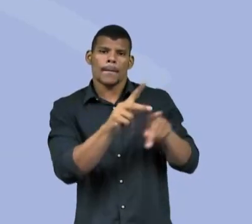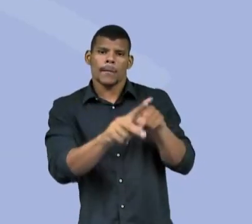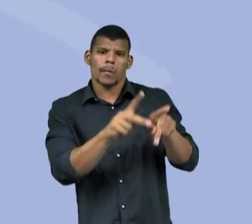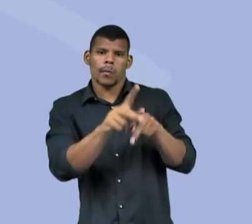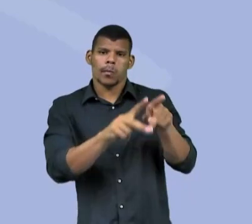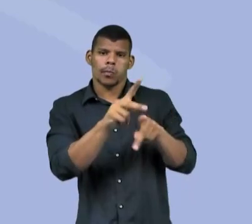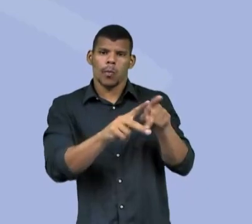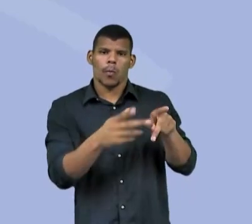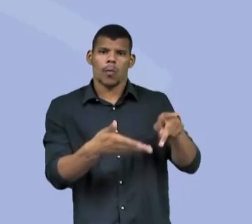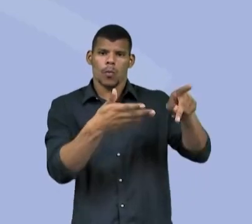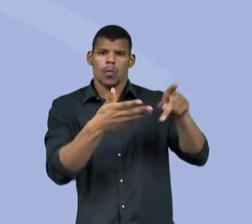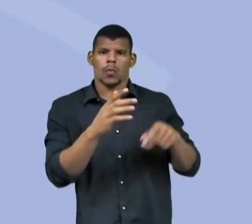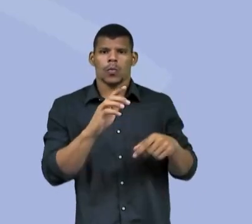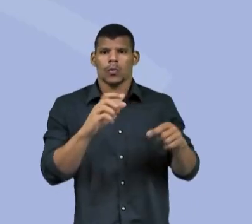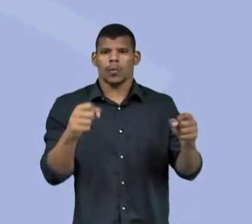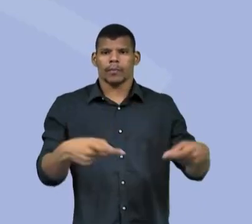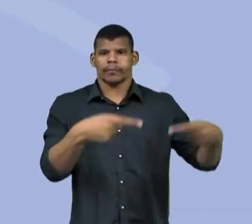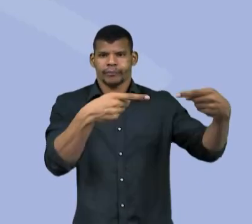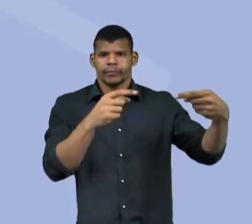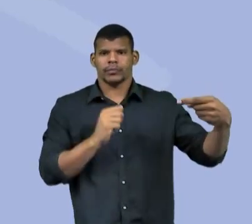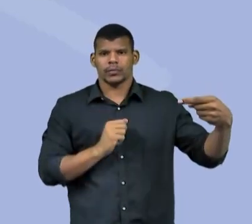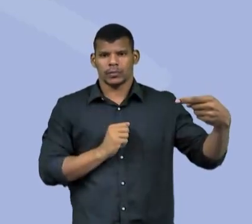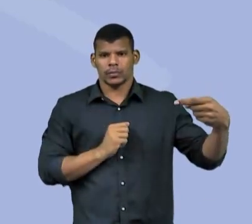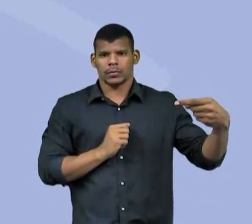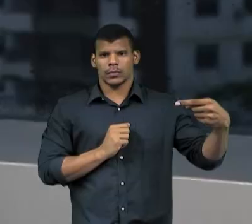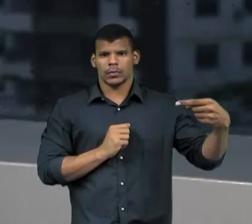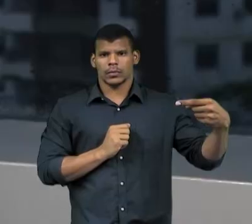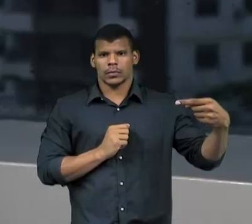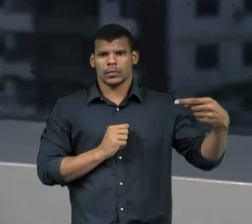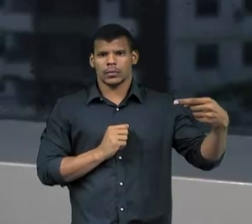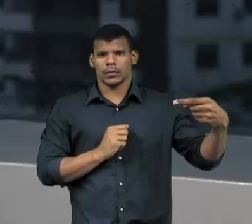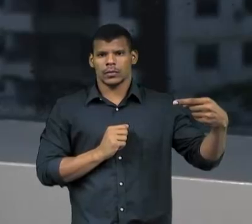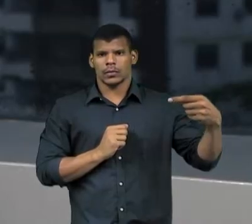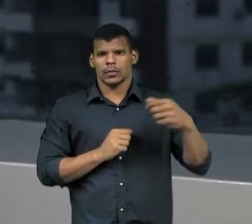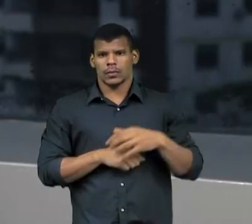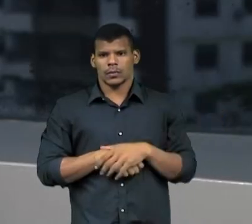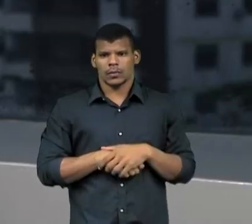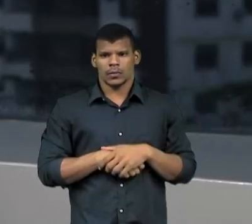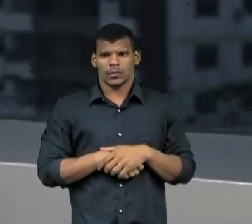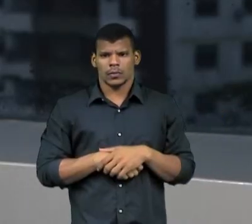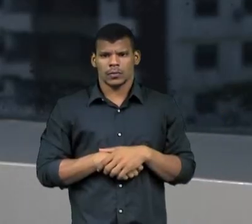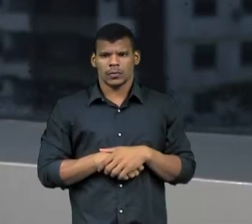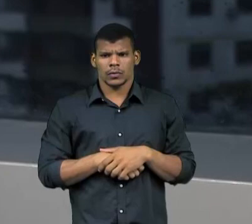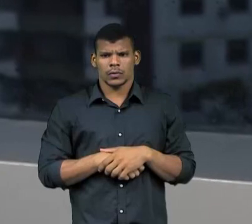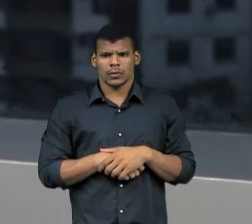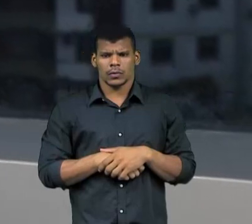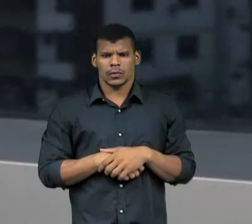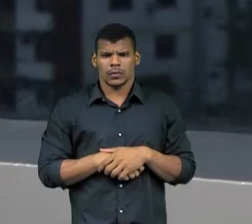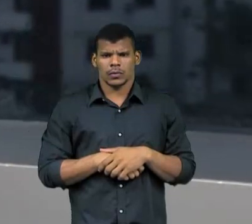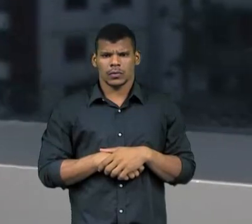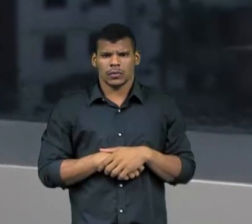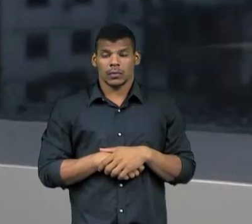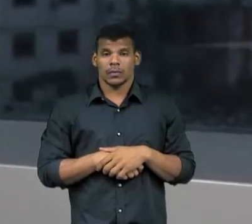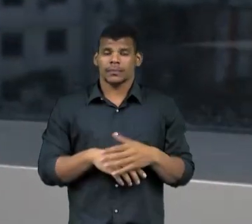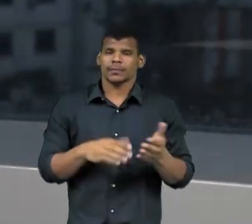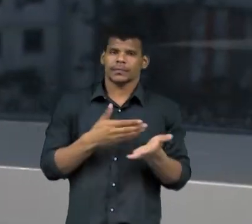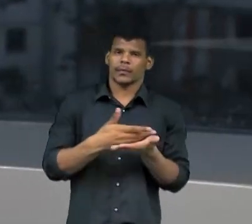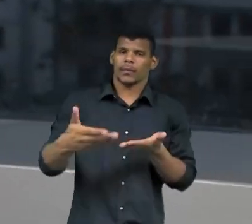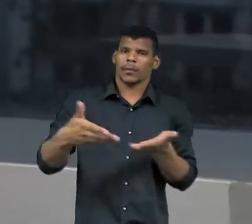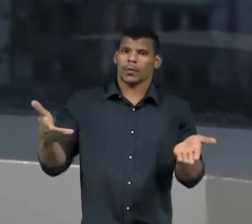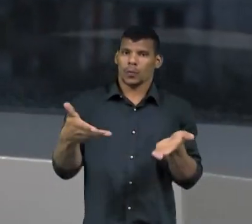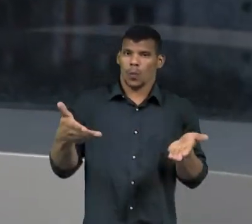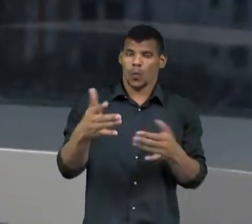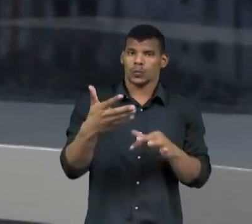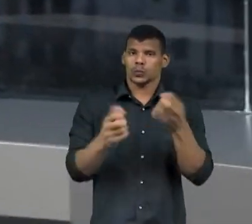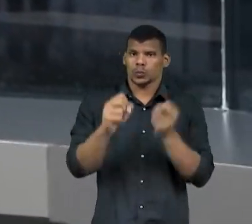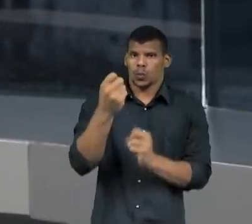uma contra a outra, né, vamos denominar assim. Começa hoje, na Federação das Indústrias